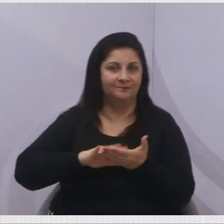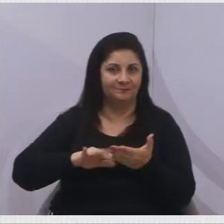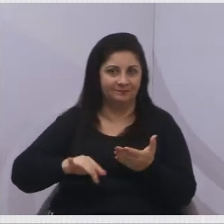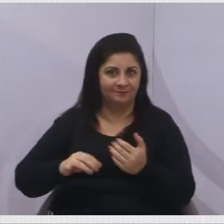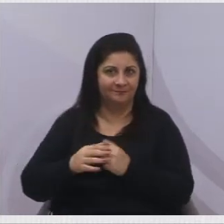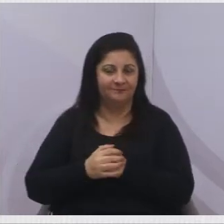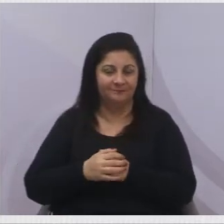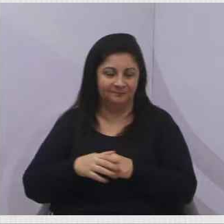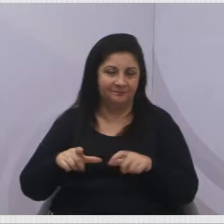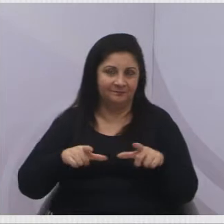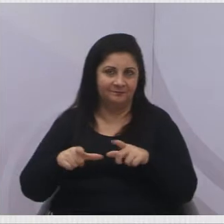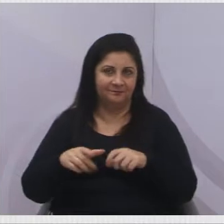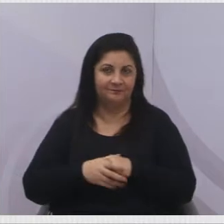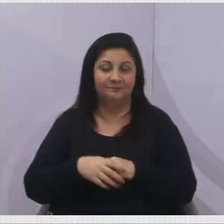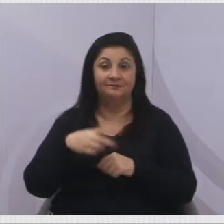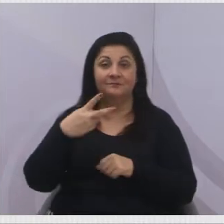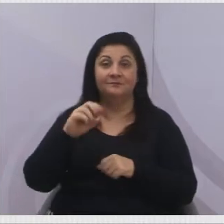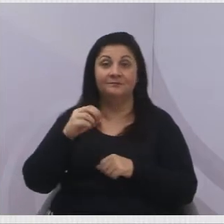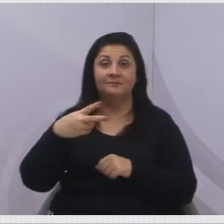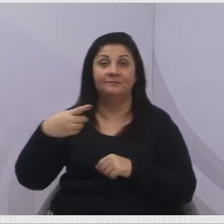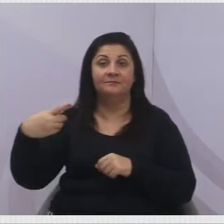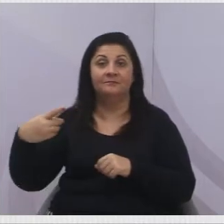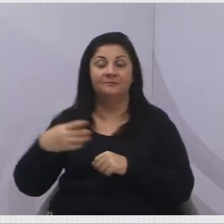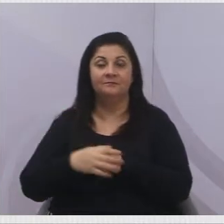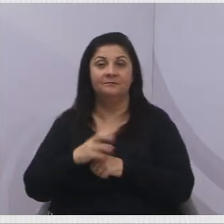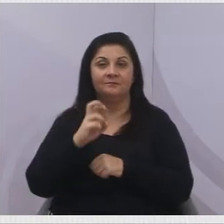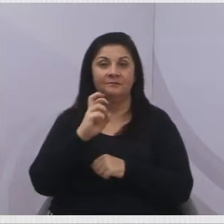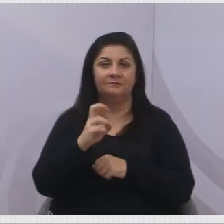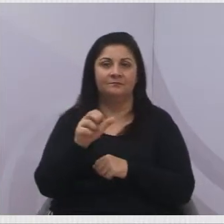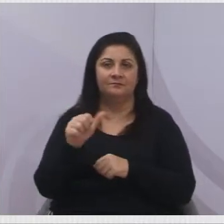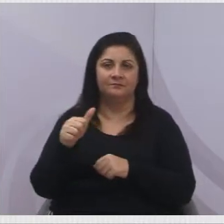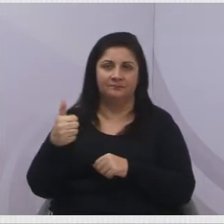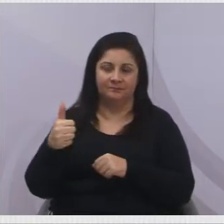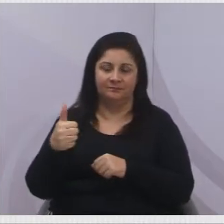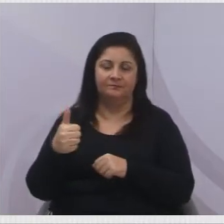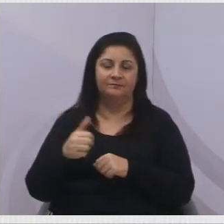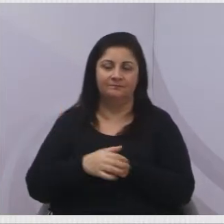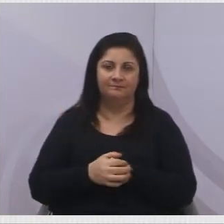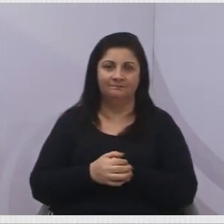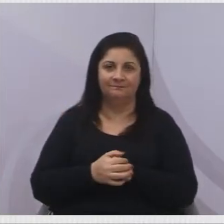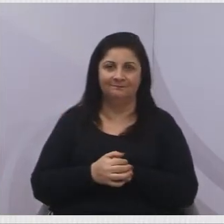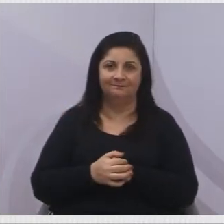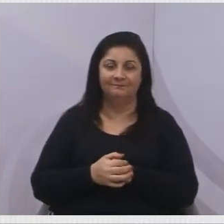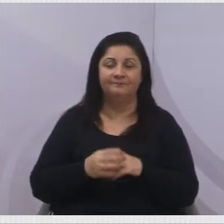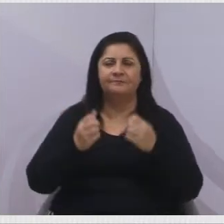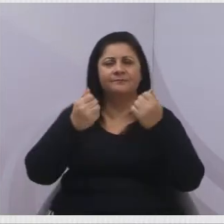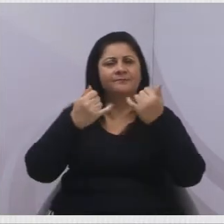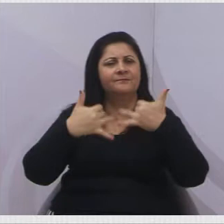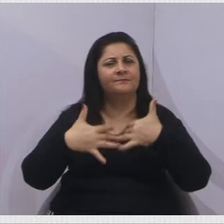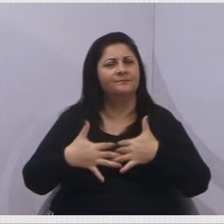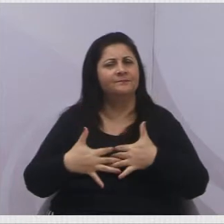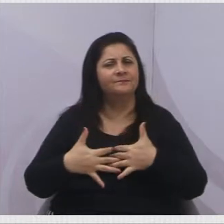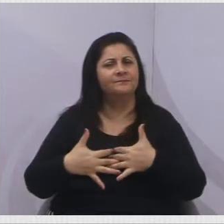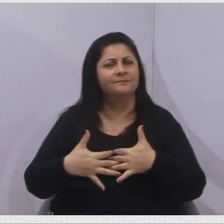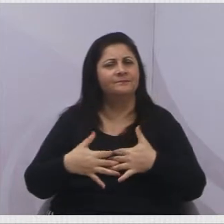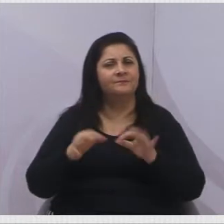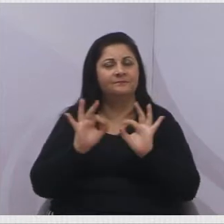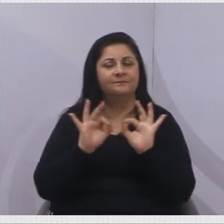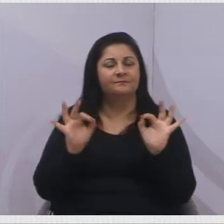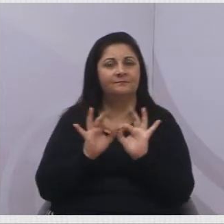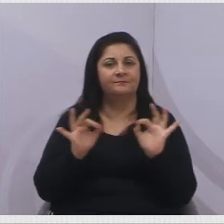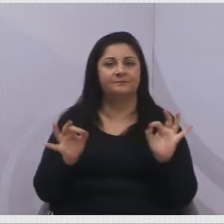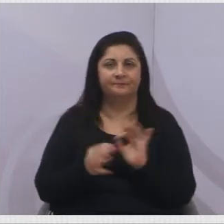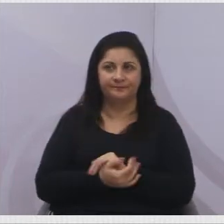e 2021, 511 atividades realizadas. E a explicação para isso é muito